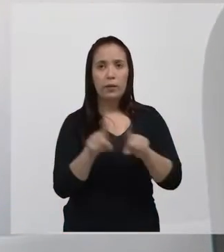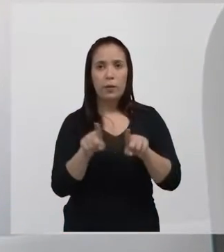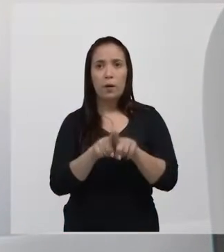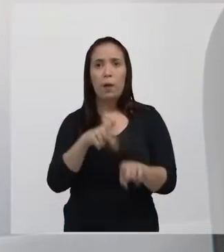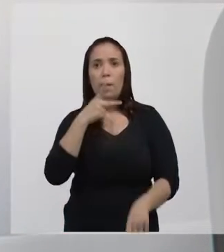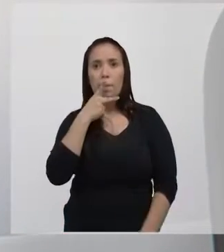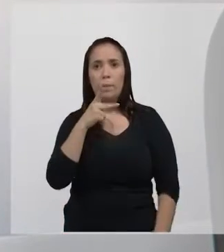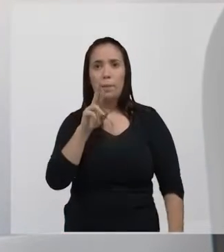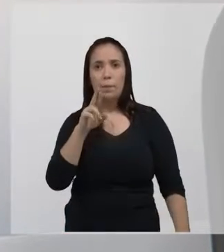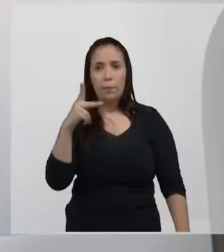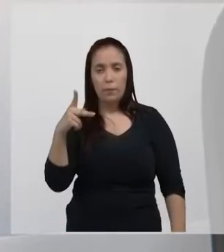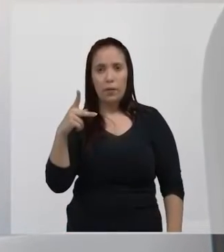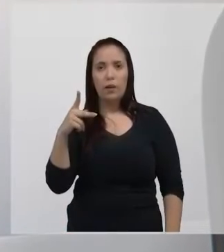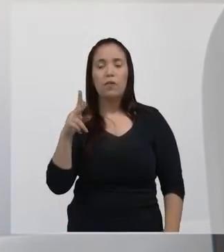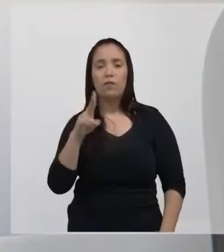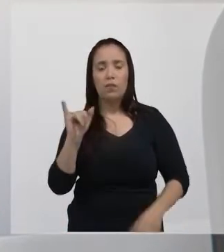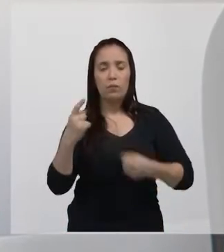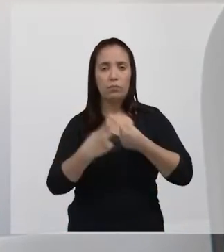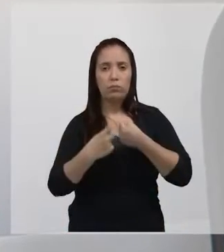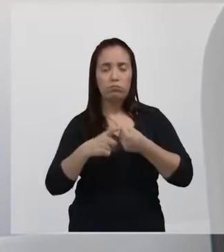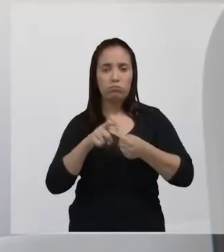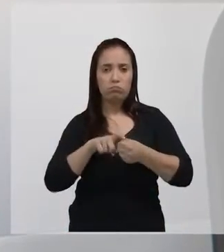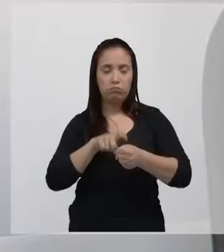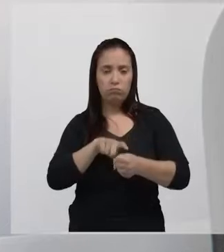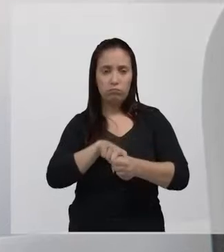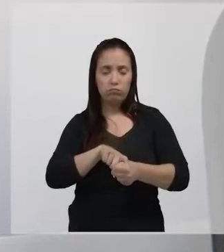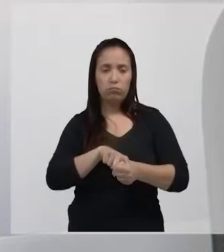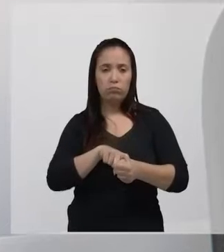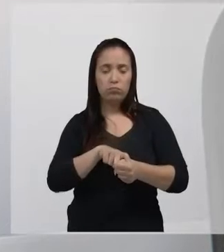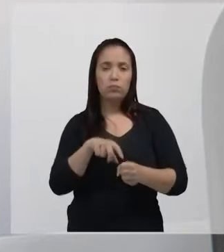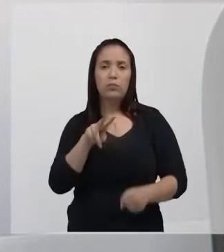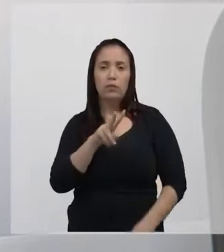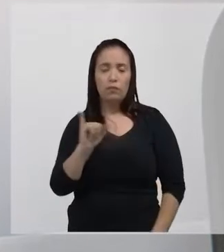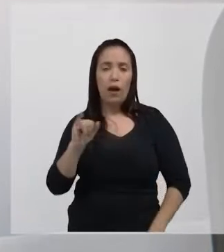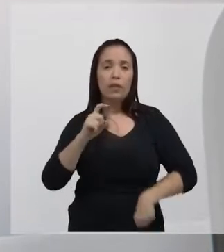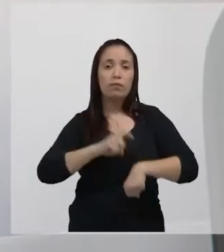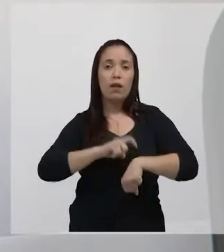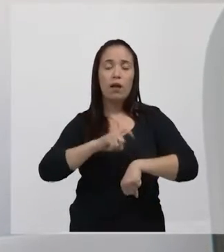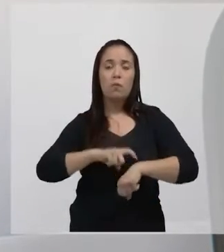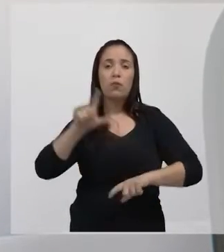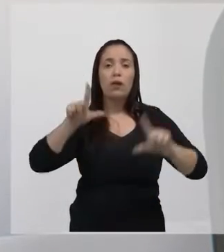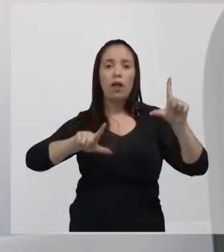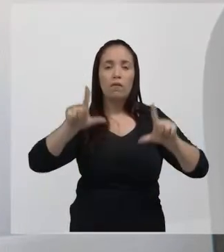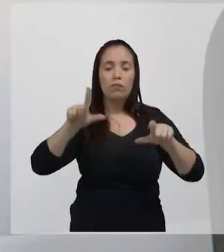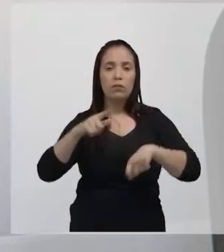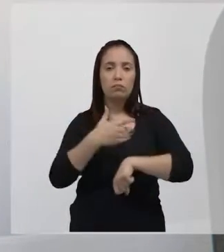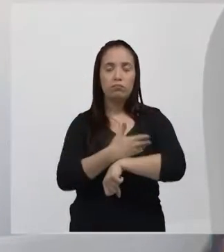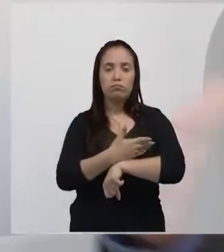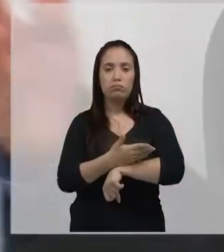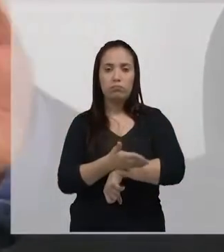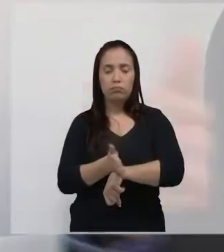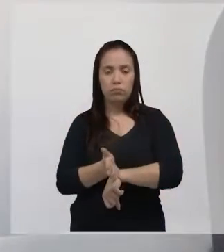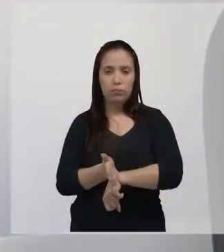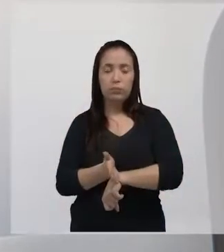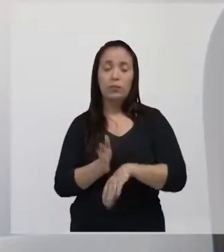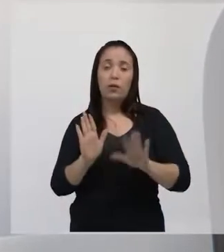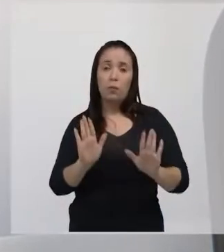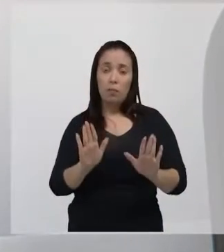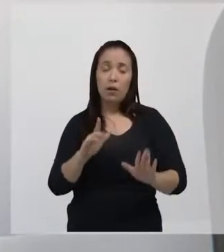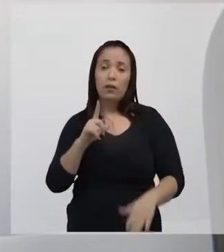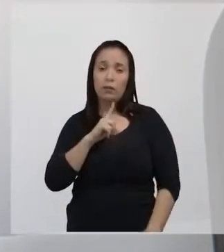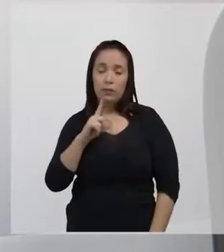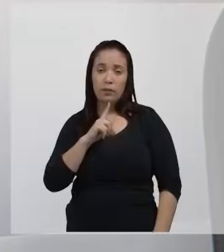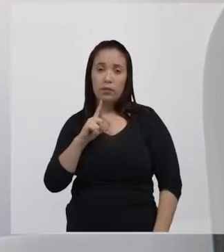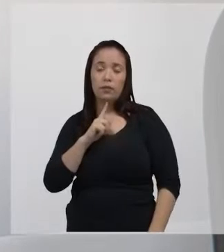Igreja Universal, isso vai dar uma musculatura a ele muito boa e também vai dar tempo de televisão. É uma candidatura que poderá crescer. Agora tem um teto,